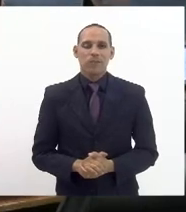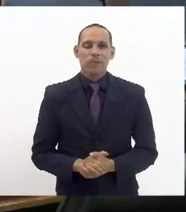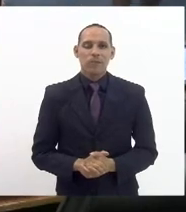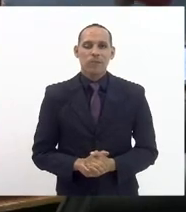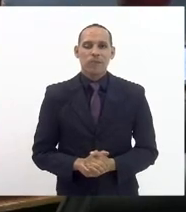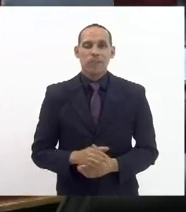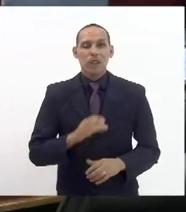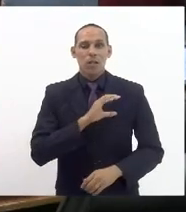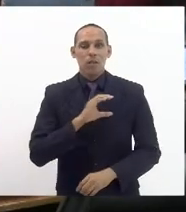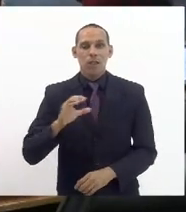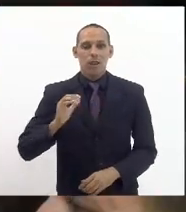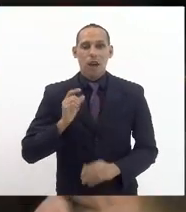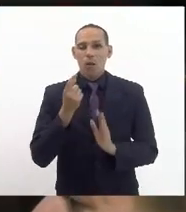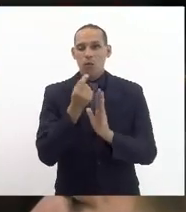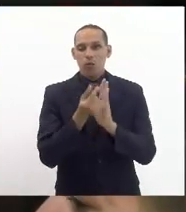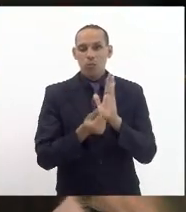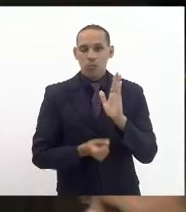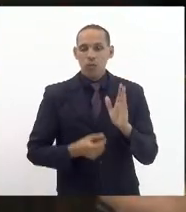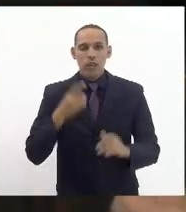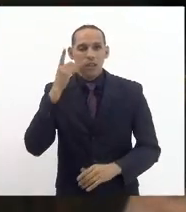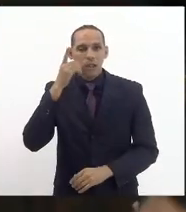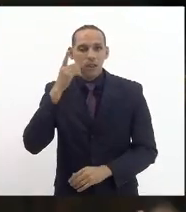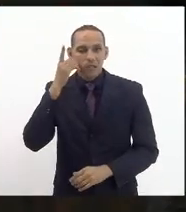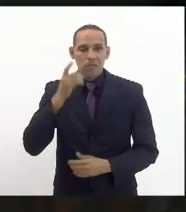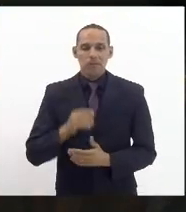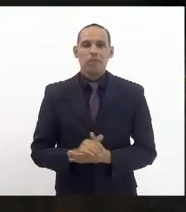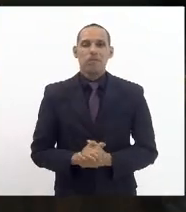Pela Comissão de Orçamento, deputado